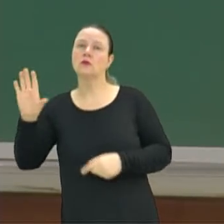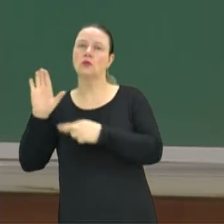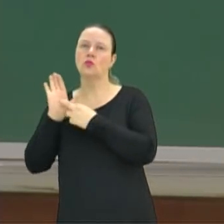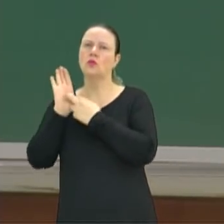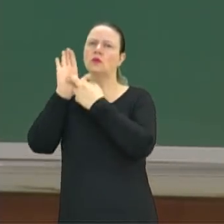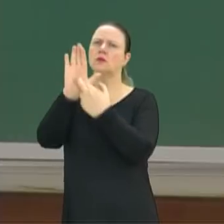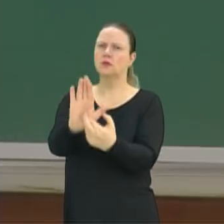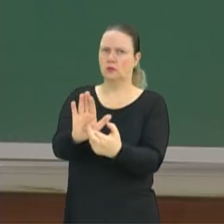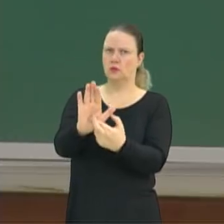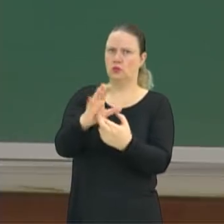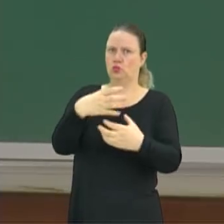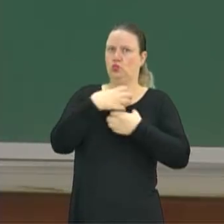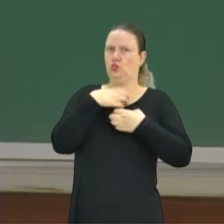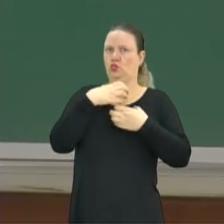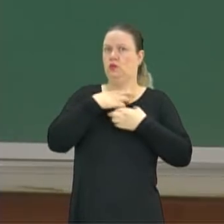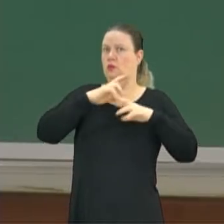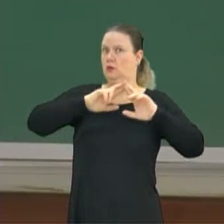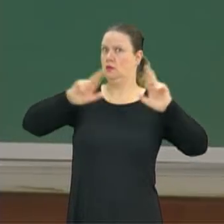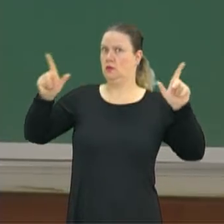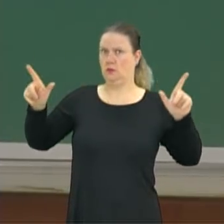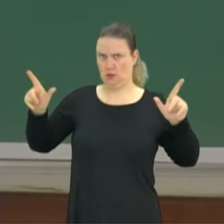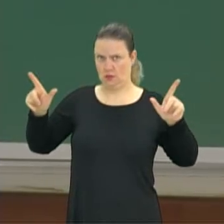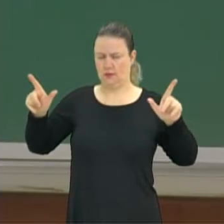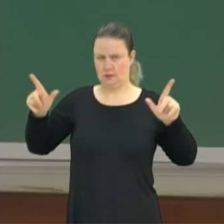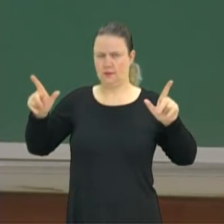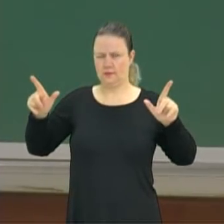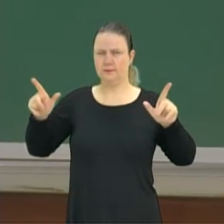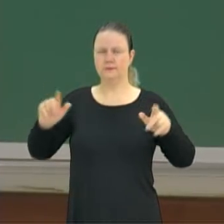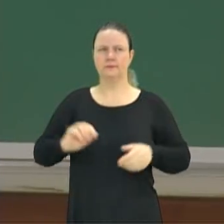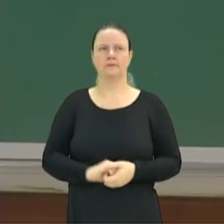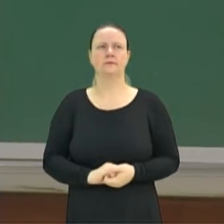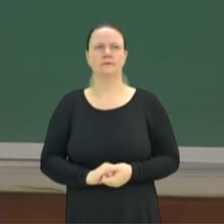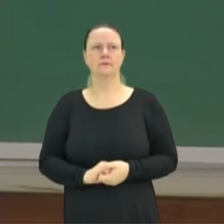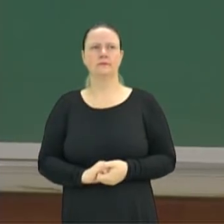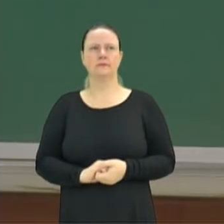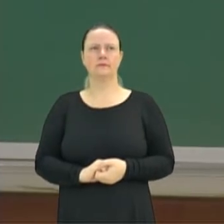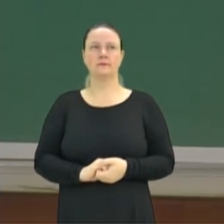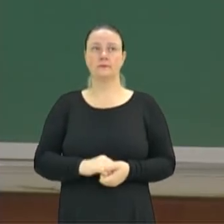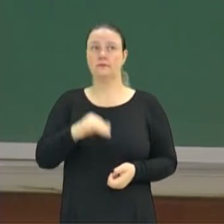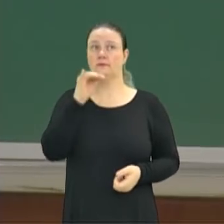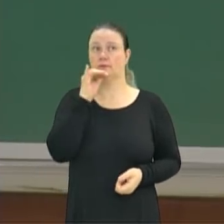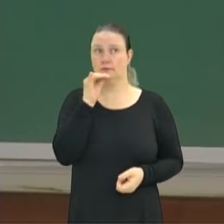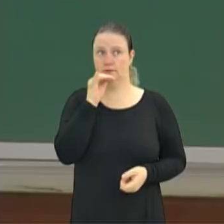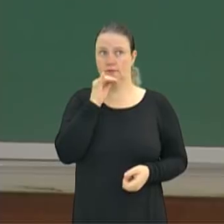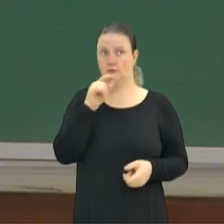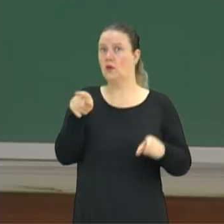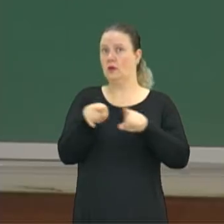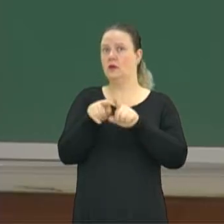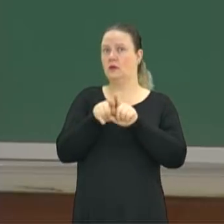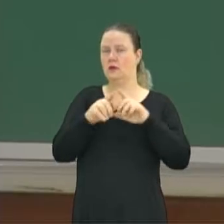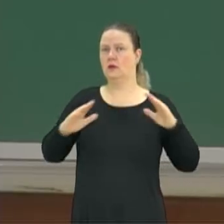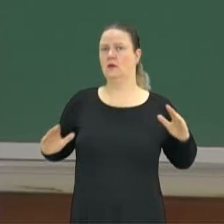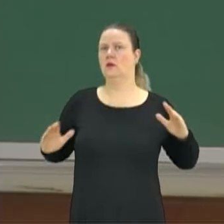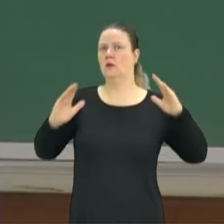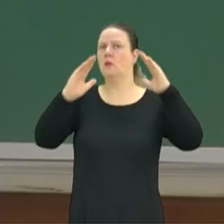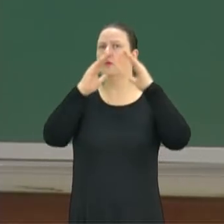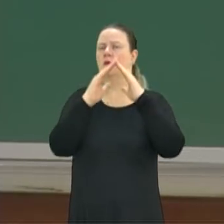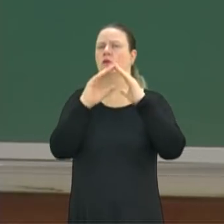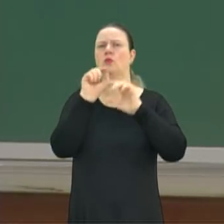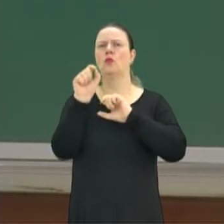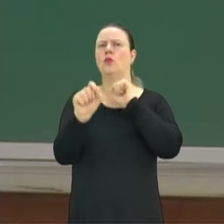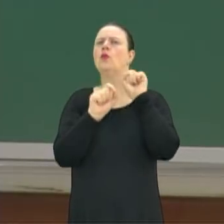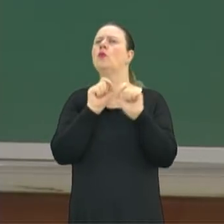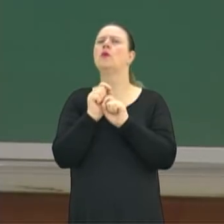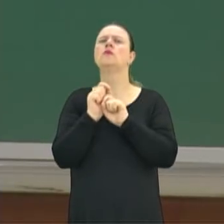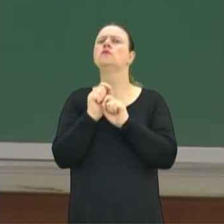cadeia alimentar, de forma diferente, mas está representando a cadeia alimentar. Veja esse exemplo aqui, tem uma pirâmide ecológica para vocês, tá? Não estou dizendo qual delas que é,